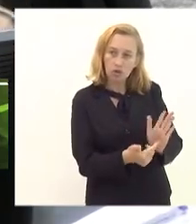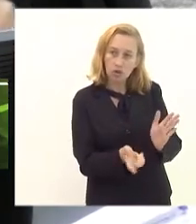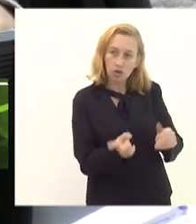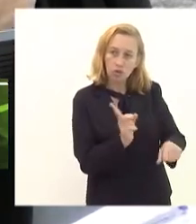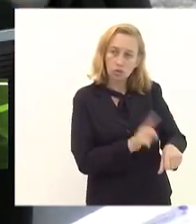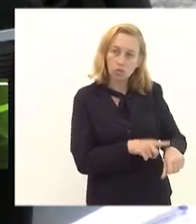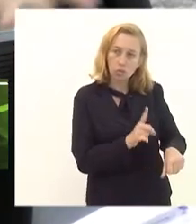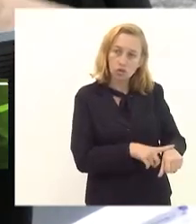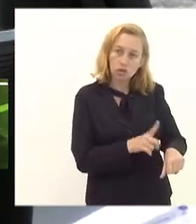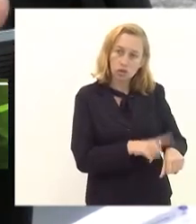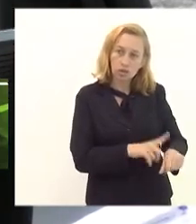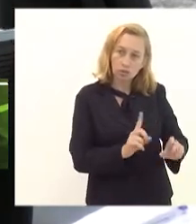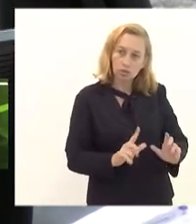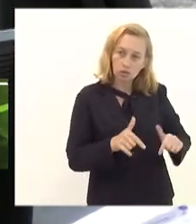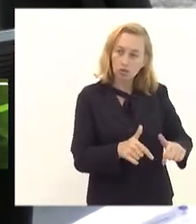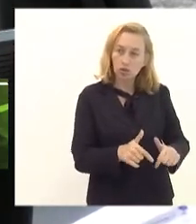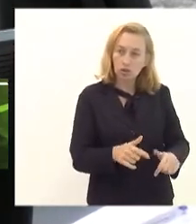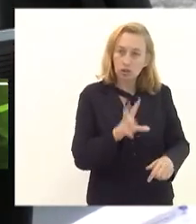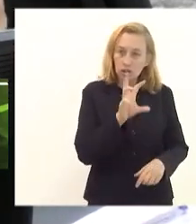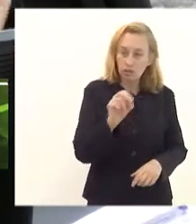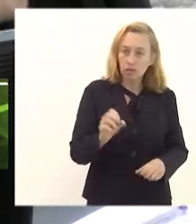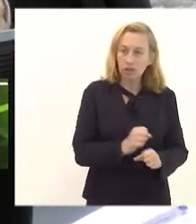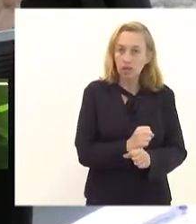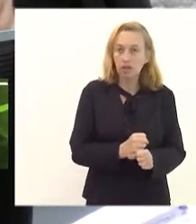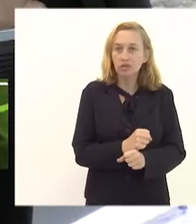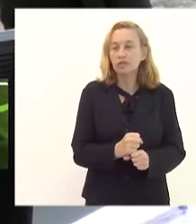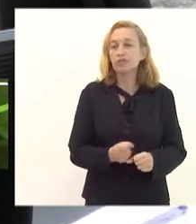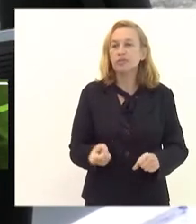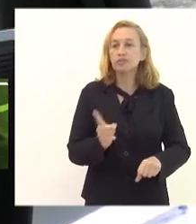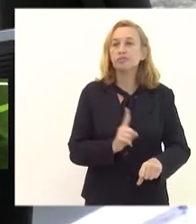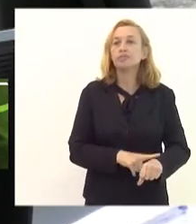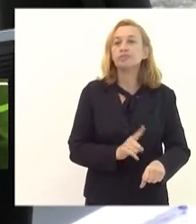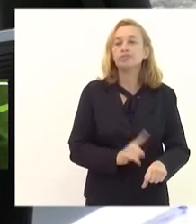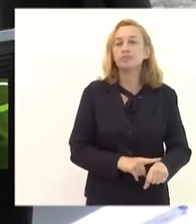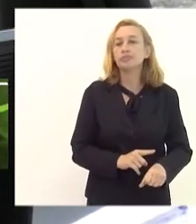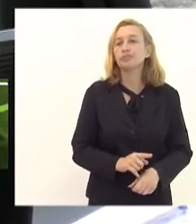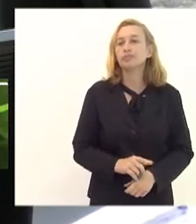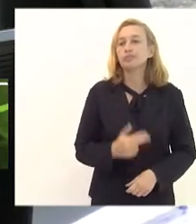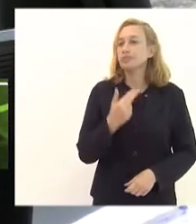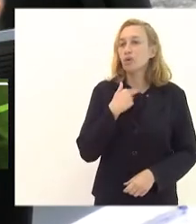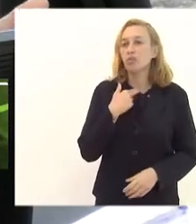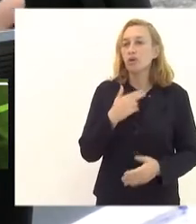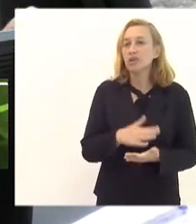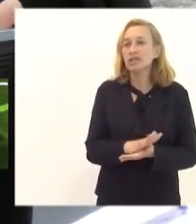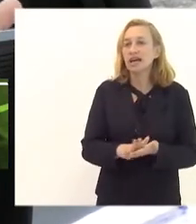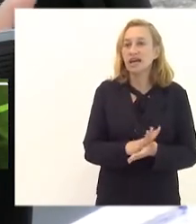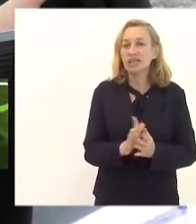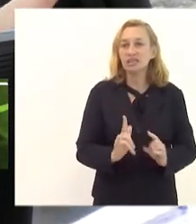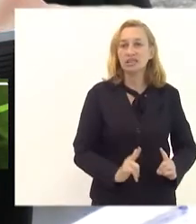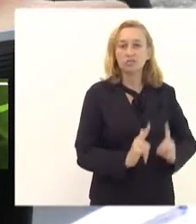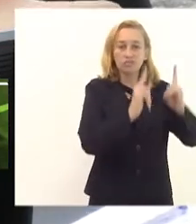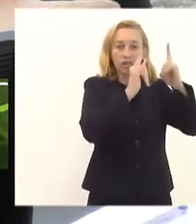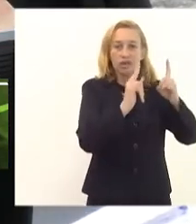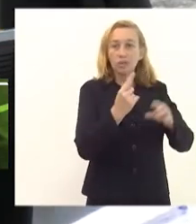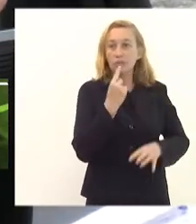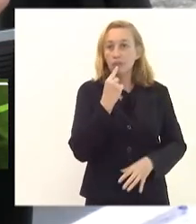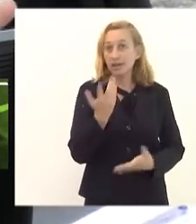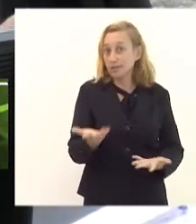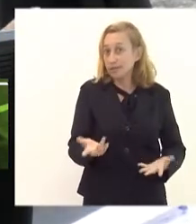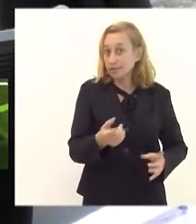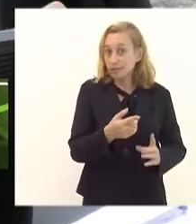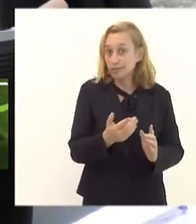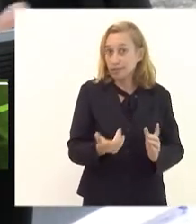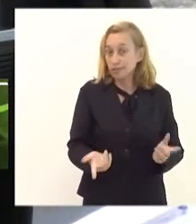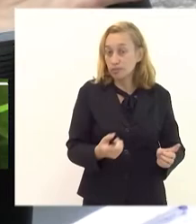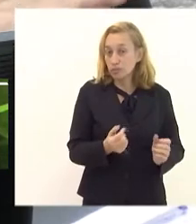de recorrência de 50 anos. E nesse tempo de recorrência de 50 anos, não pode ter nenhum imóvel do lado